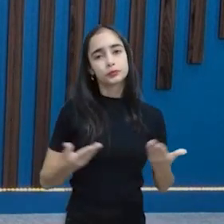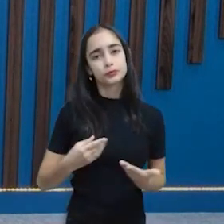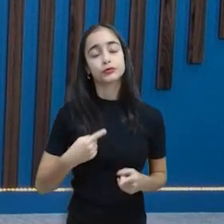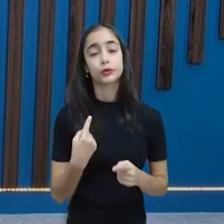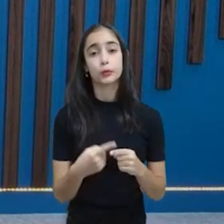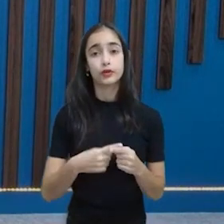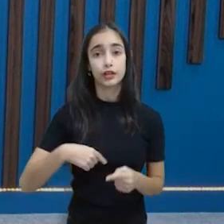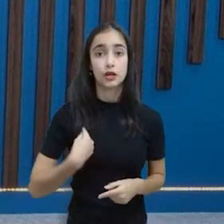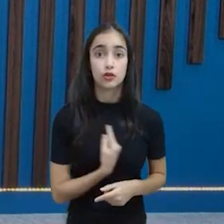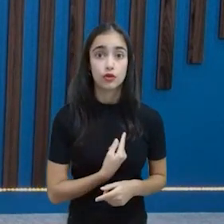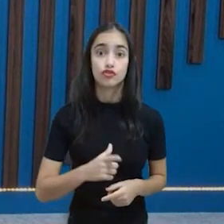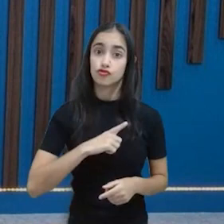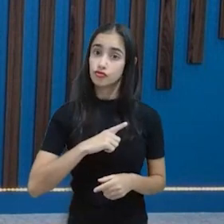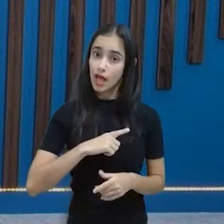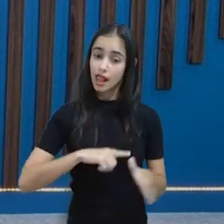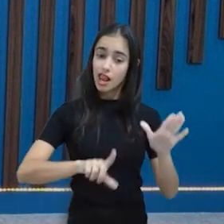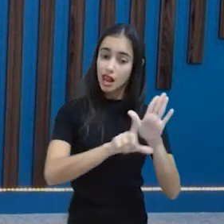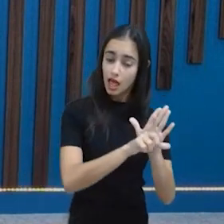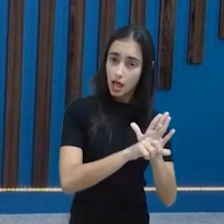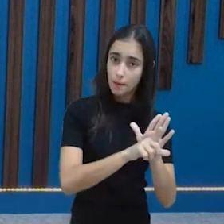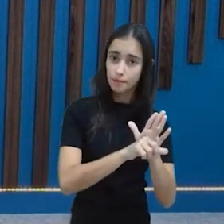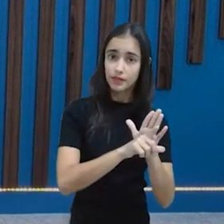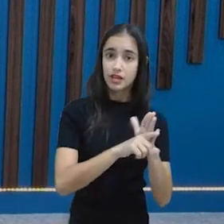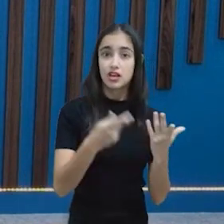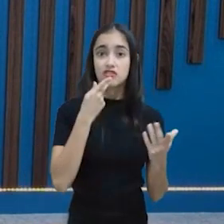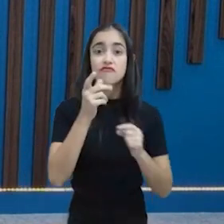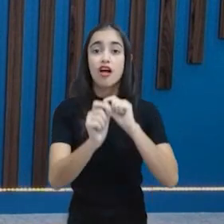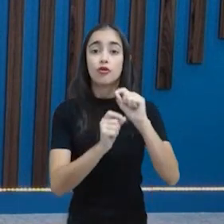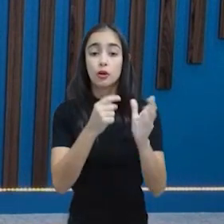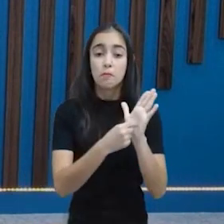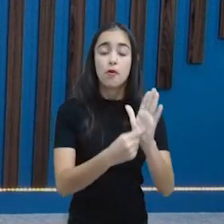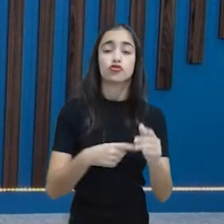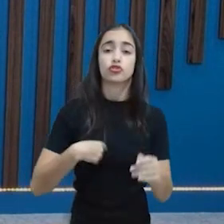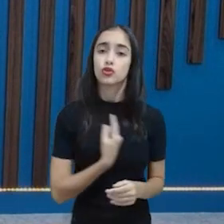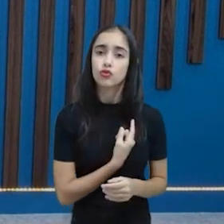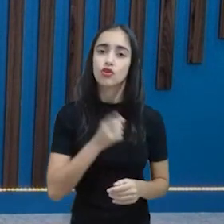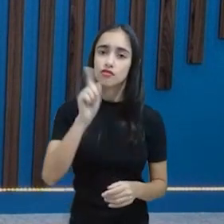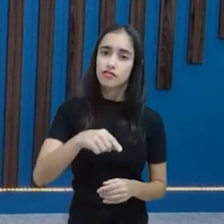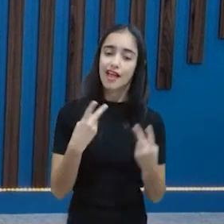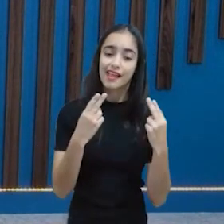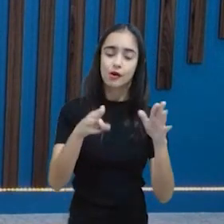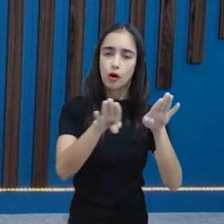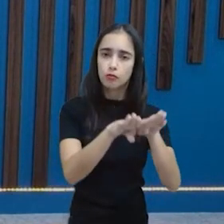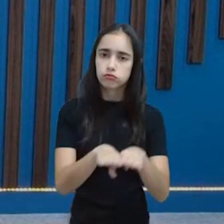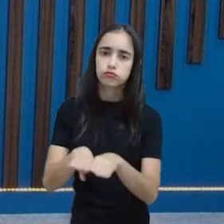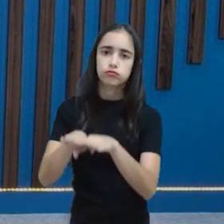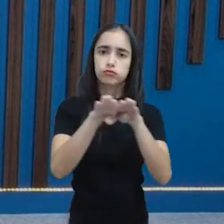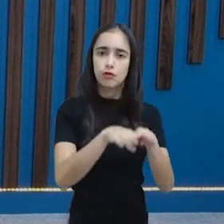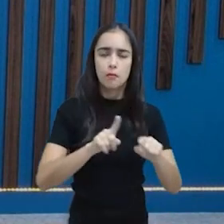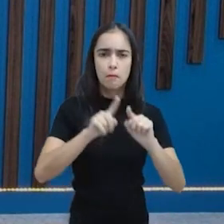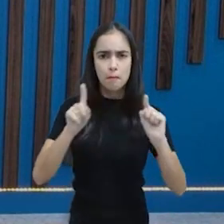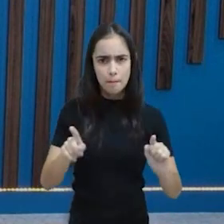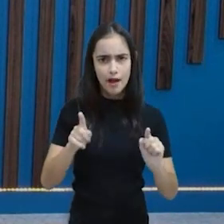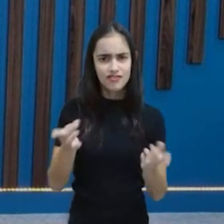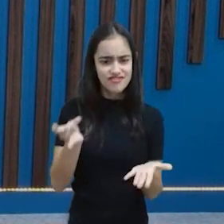uma Constituição dizendo que todos somos iguais perante a lei, né? O que de fato acontece não